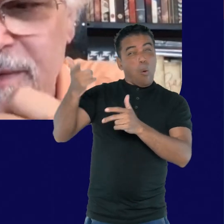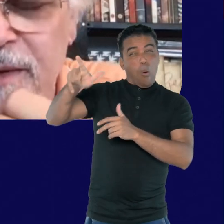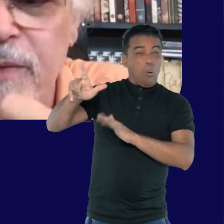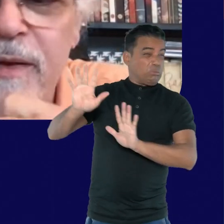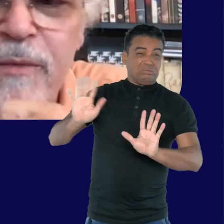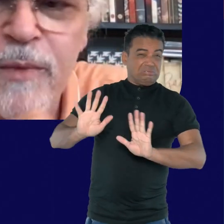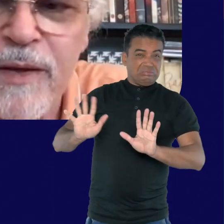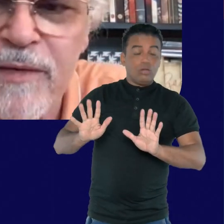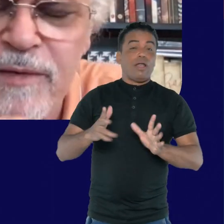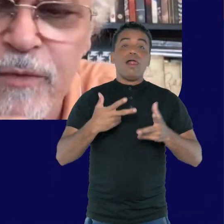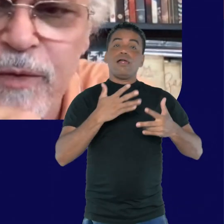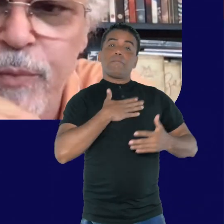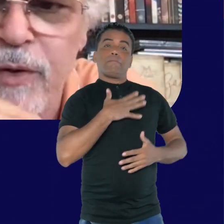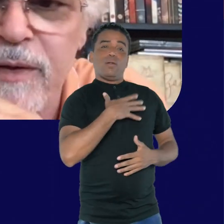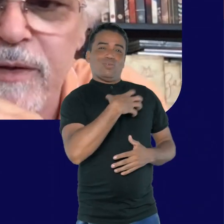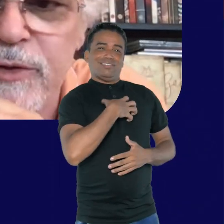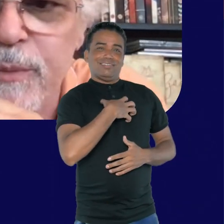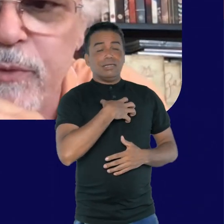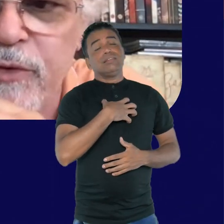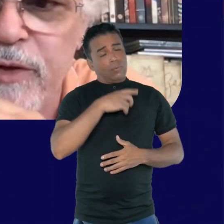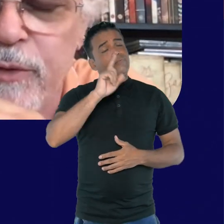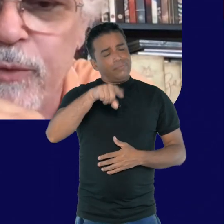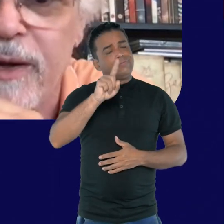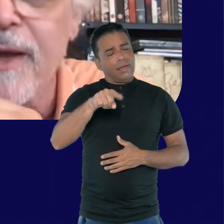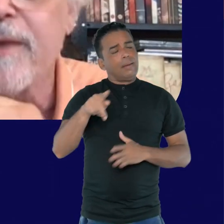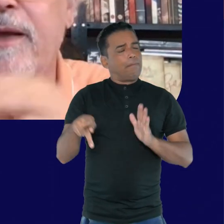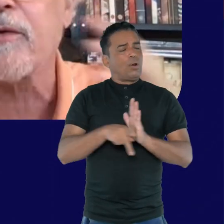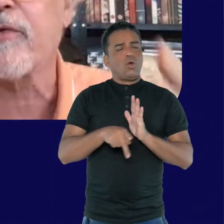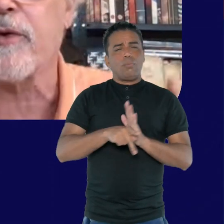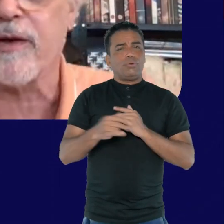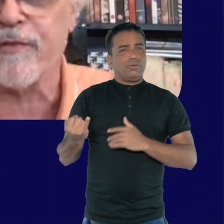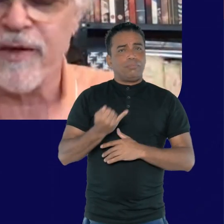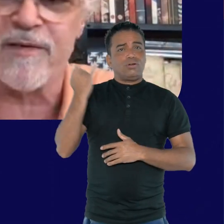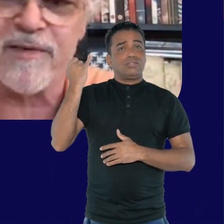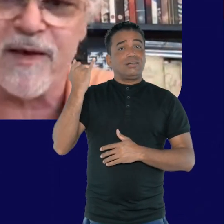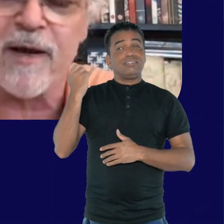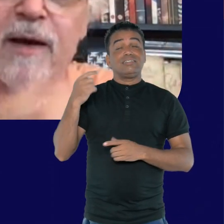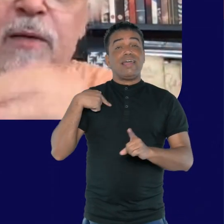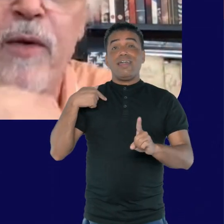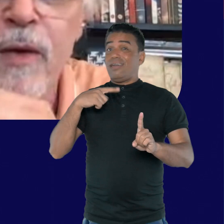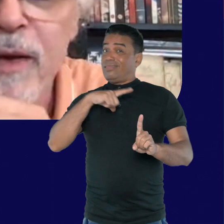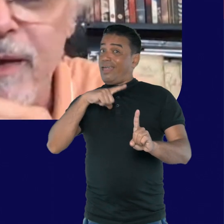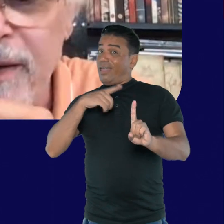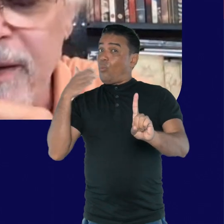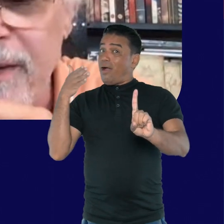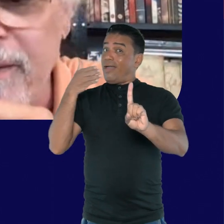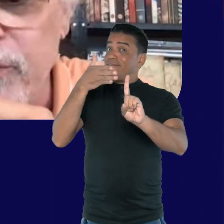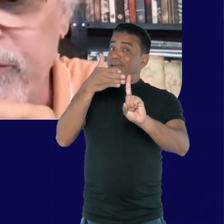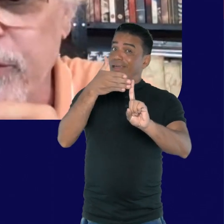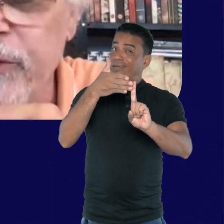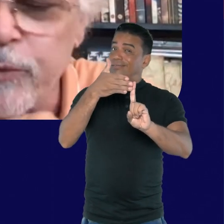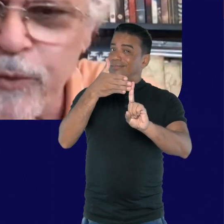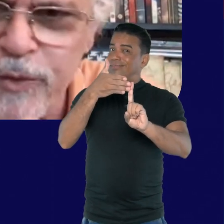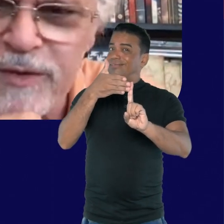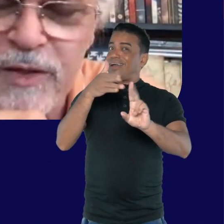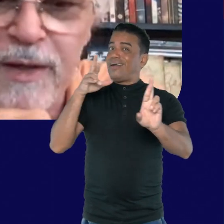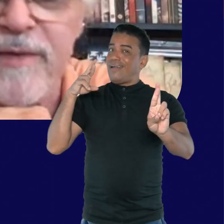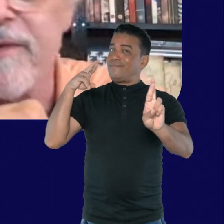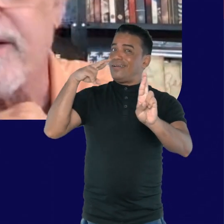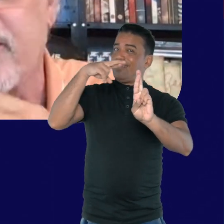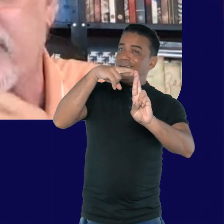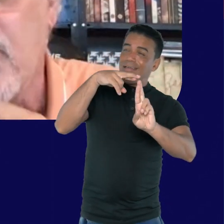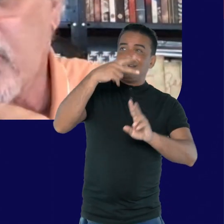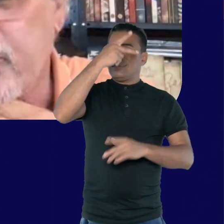acho que essa também é uma questão importante para um escritor. Ter o seu referencial, os seus autores